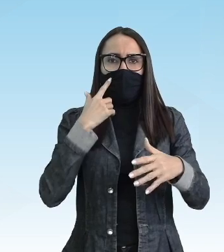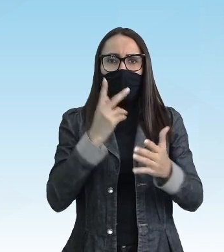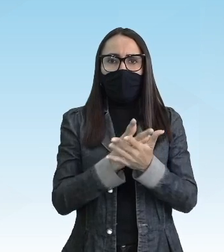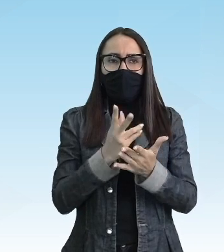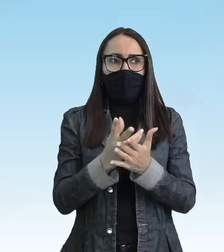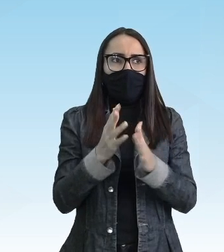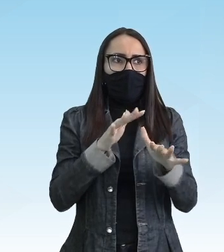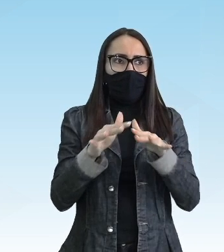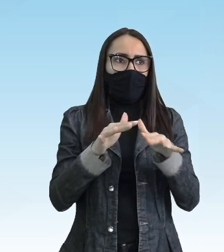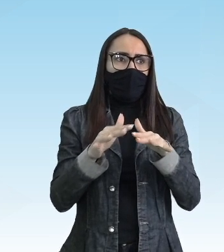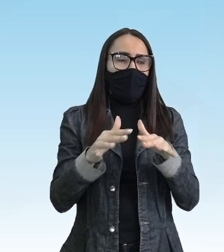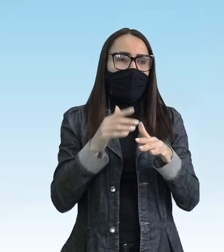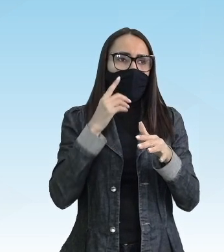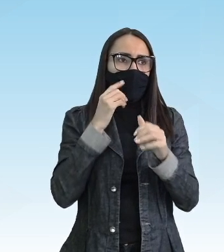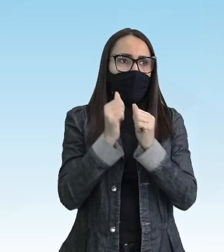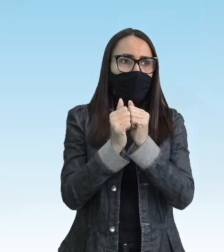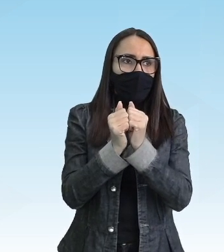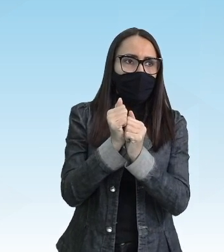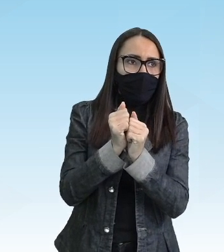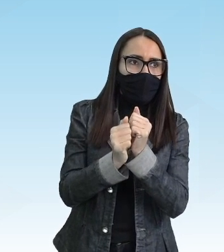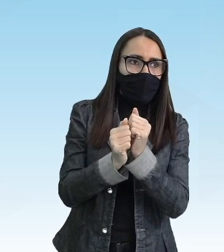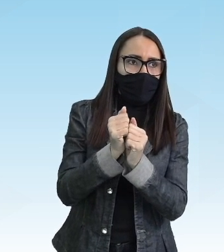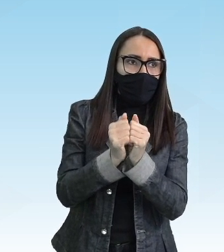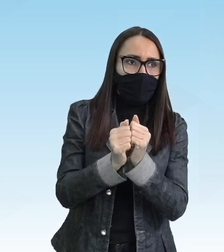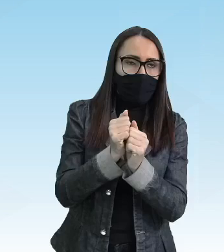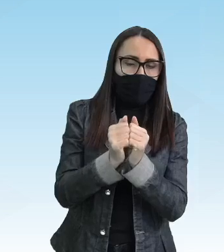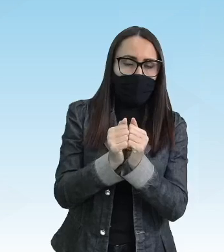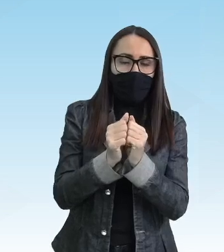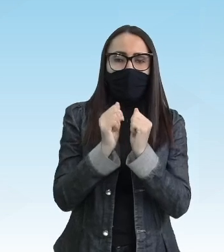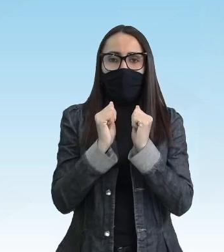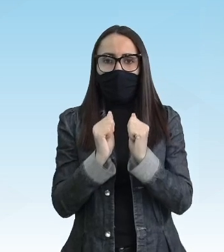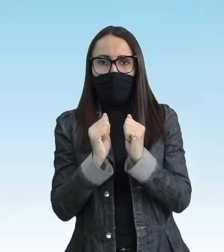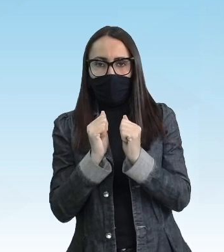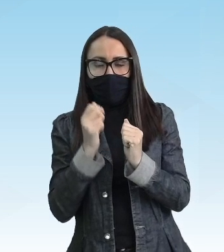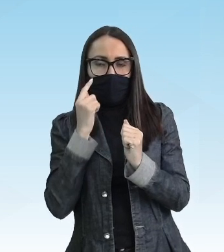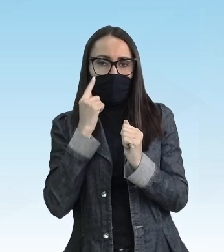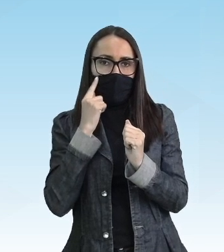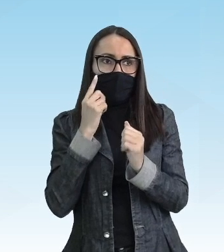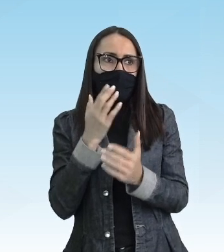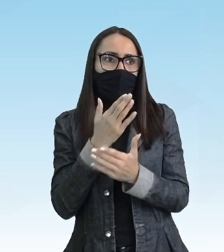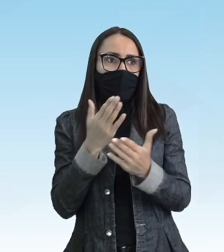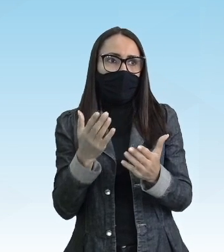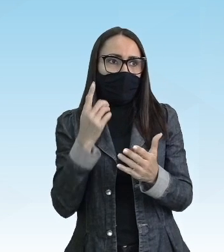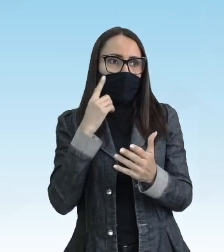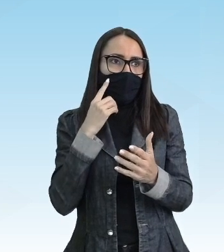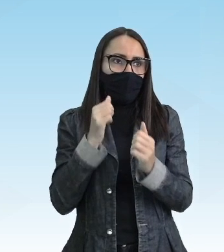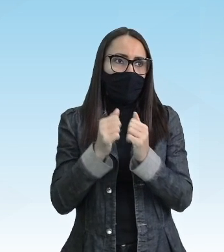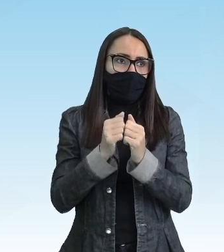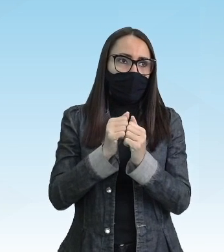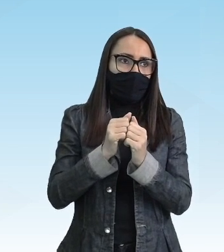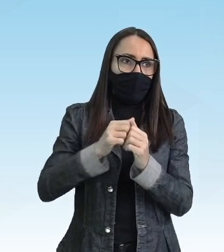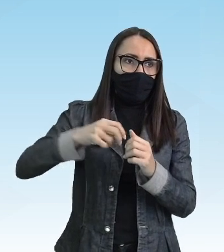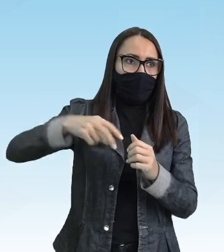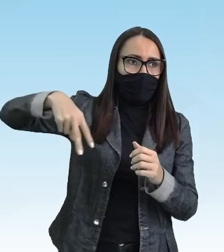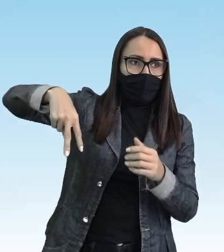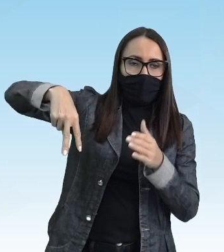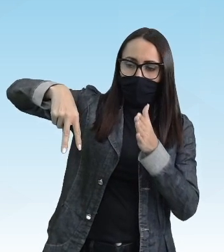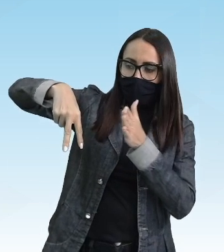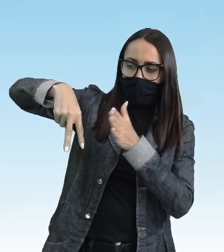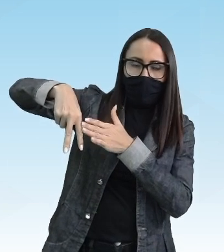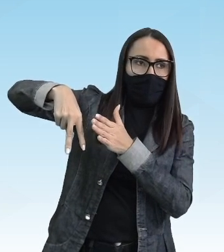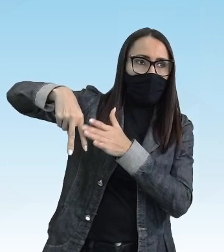movimento. As articulações móveis podem ser observadas no joelho e entre a